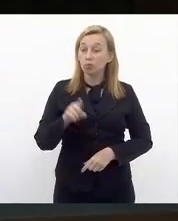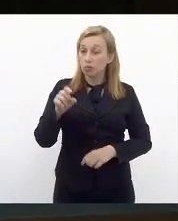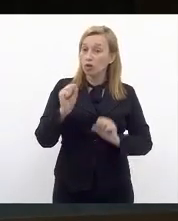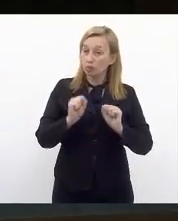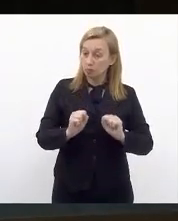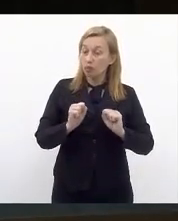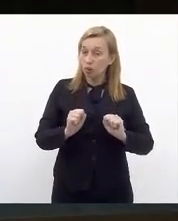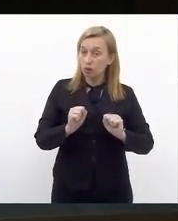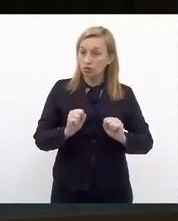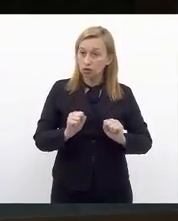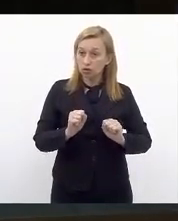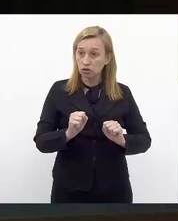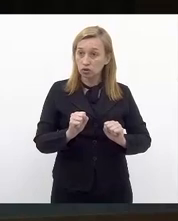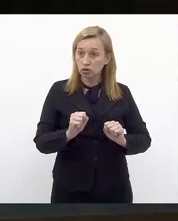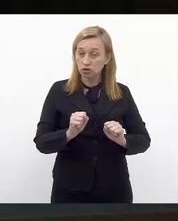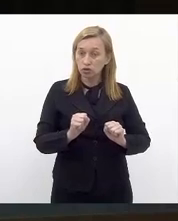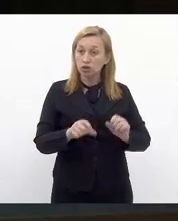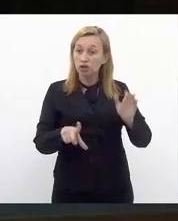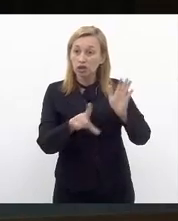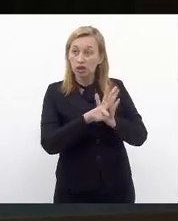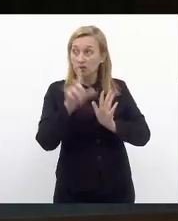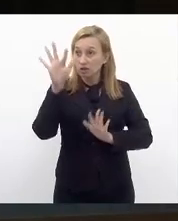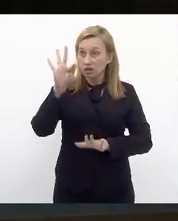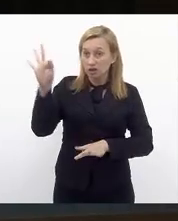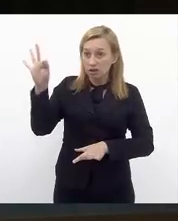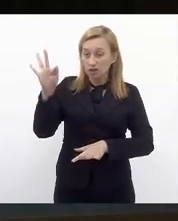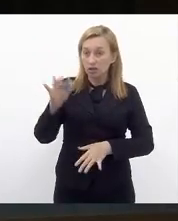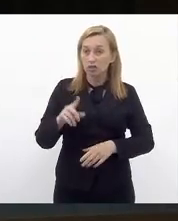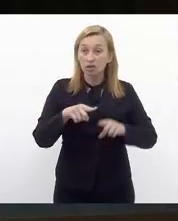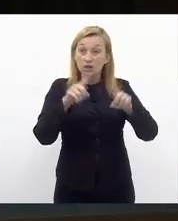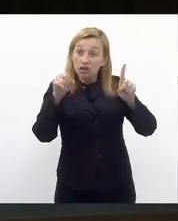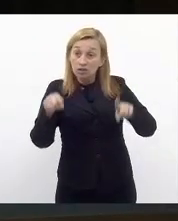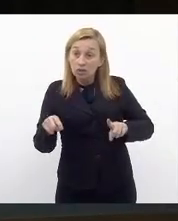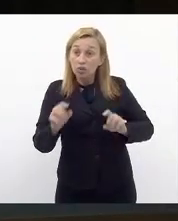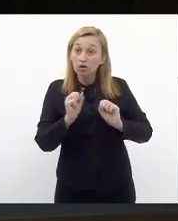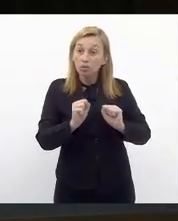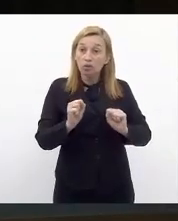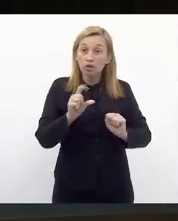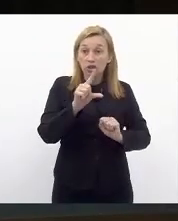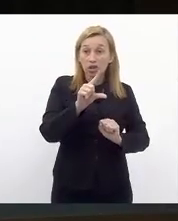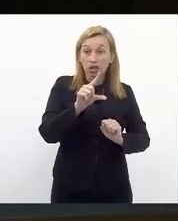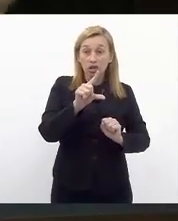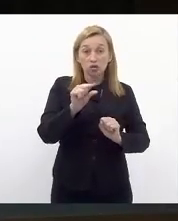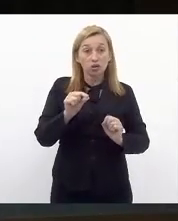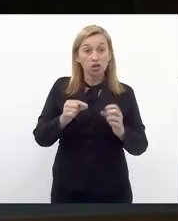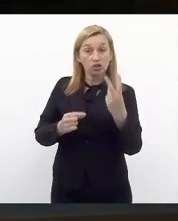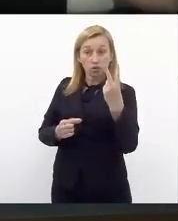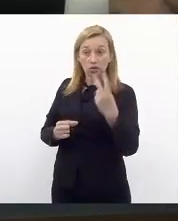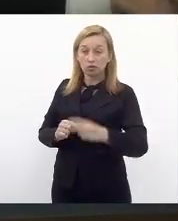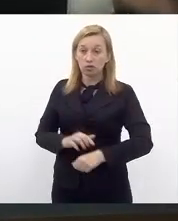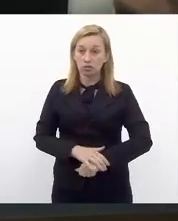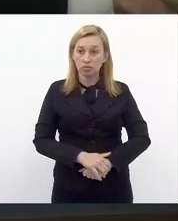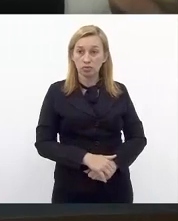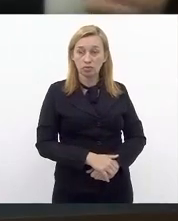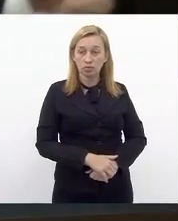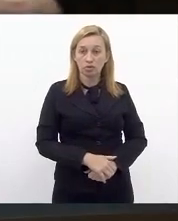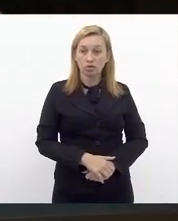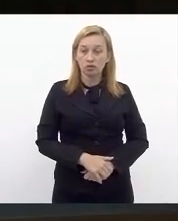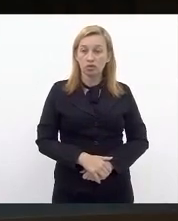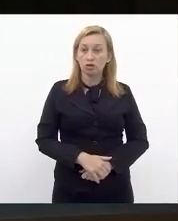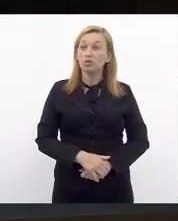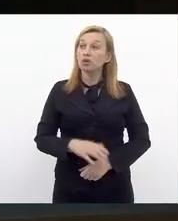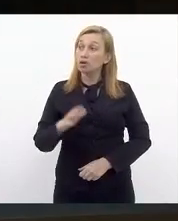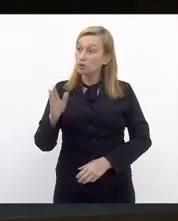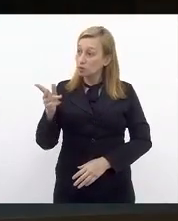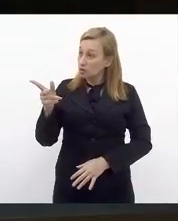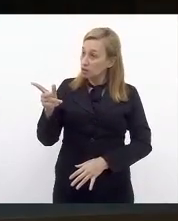pode facultar por uma determinação de lei federal ao servidor que ele possa acolher As Duas Medidas pode ser em si